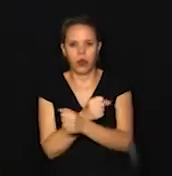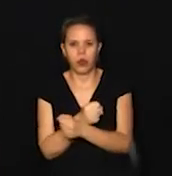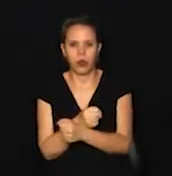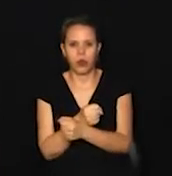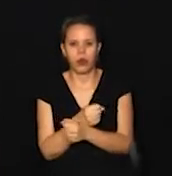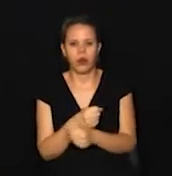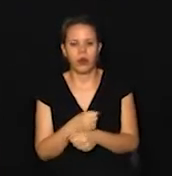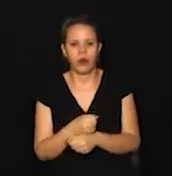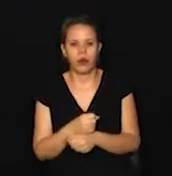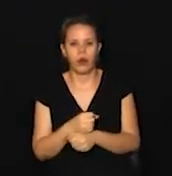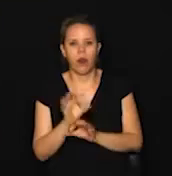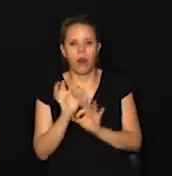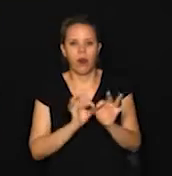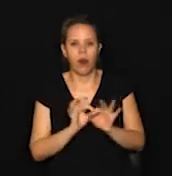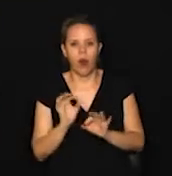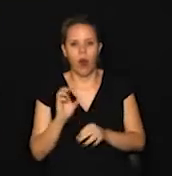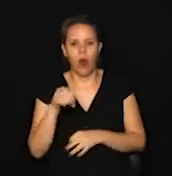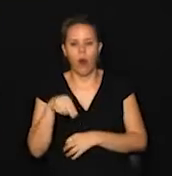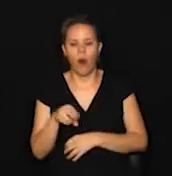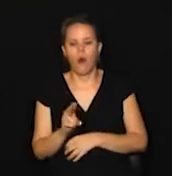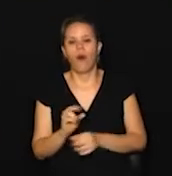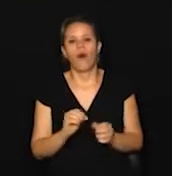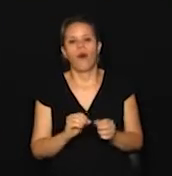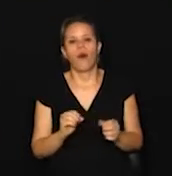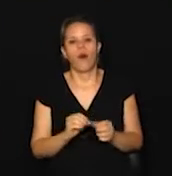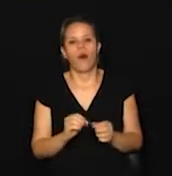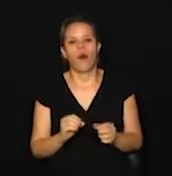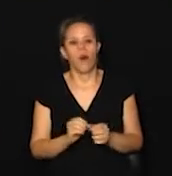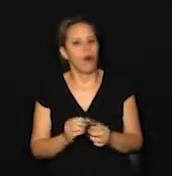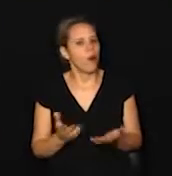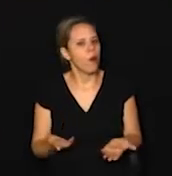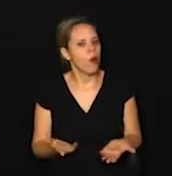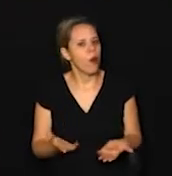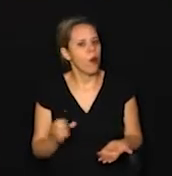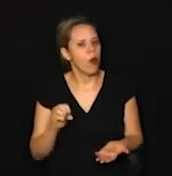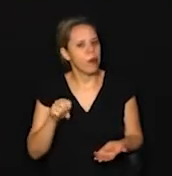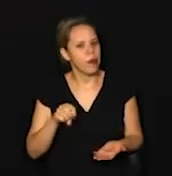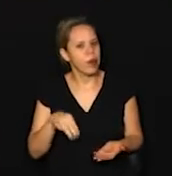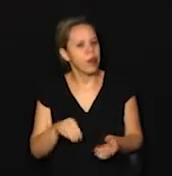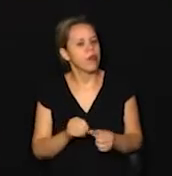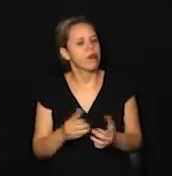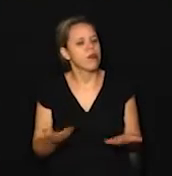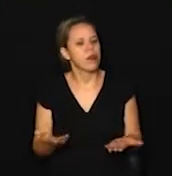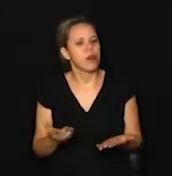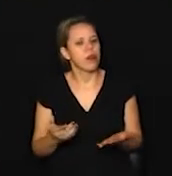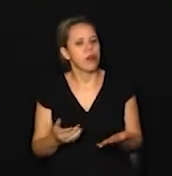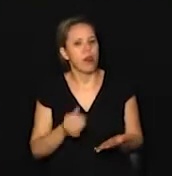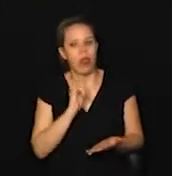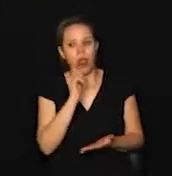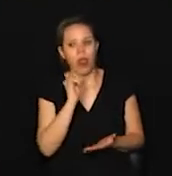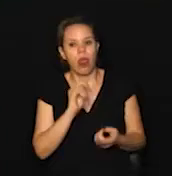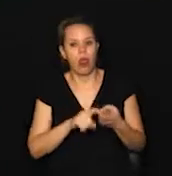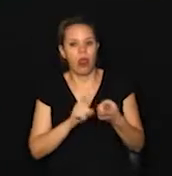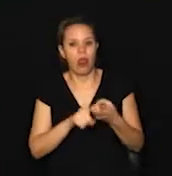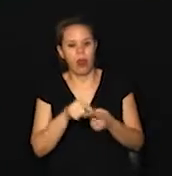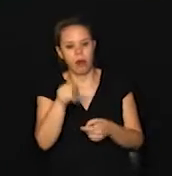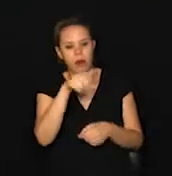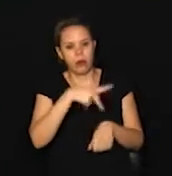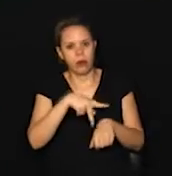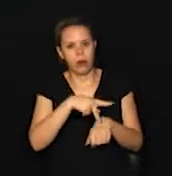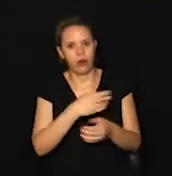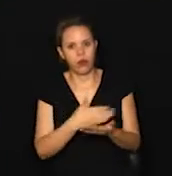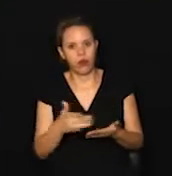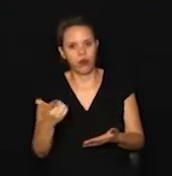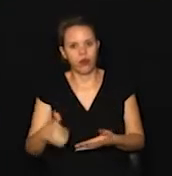olha só, até a Organização Mundial da Saúde deu uma advertência a esses países, dizendo, olha, vocês vão ter que